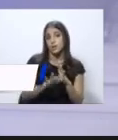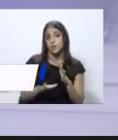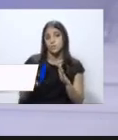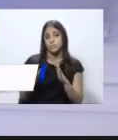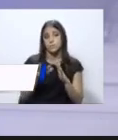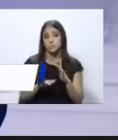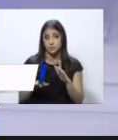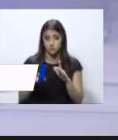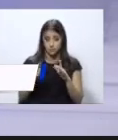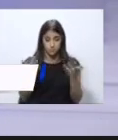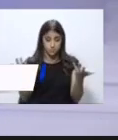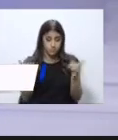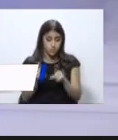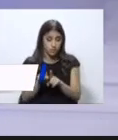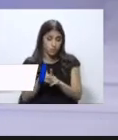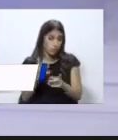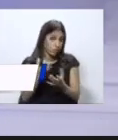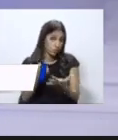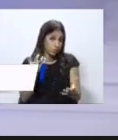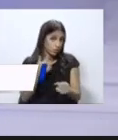à ponta de lança, não é? E, portanto...